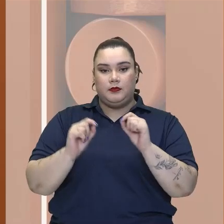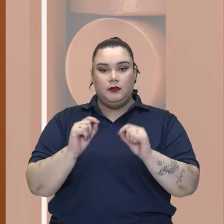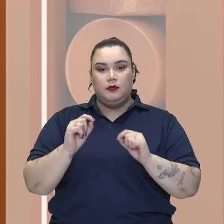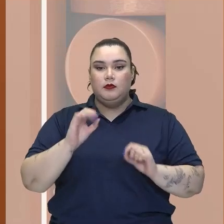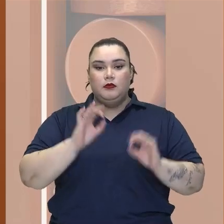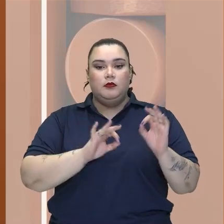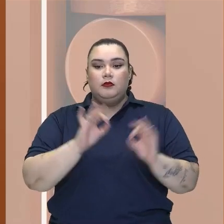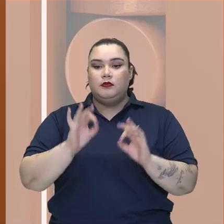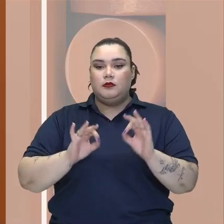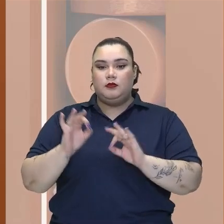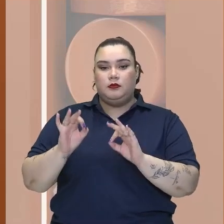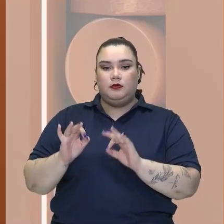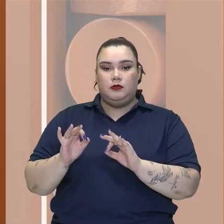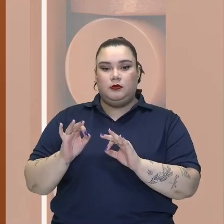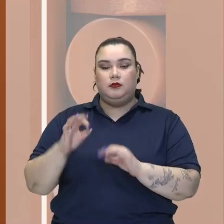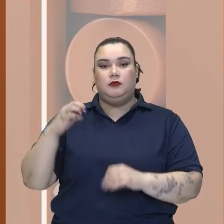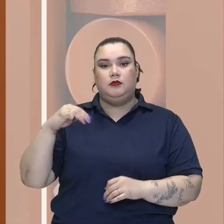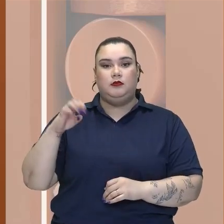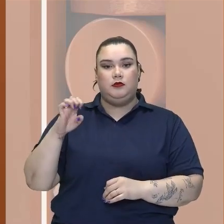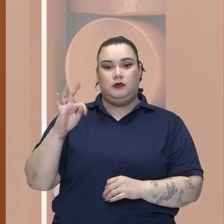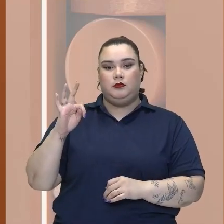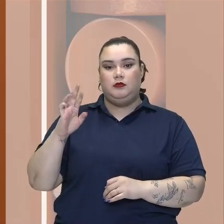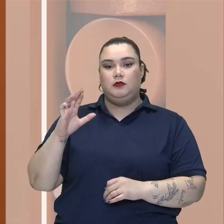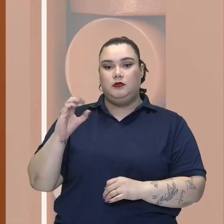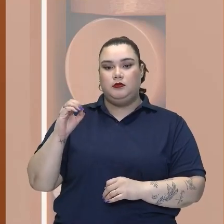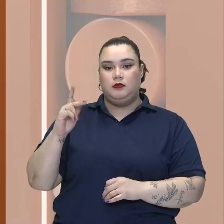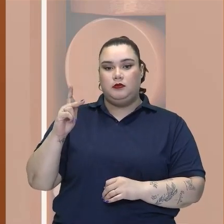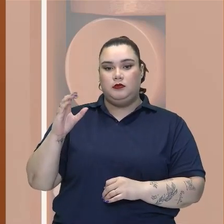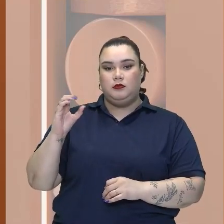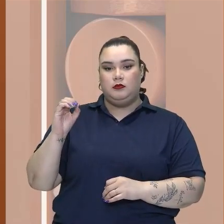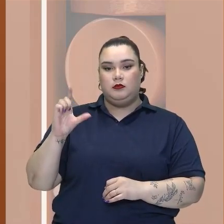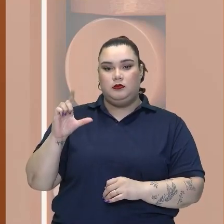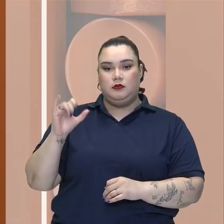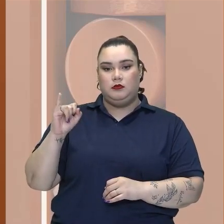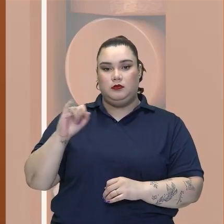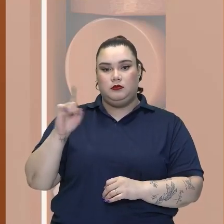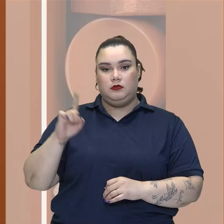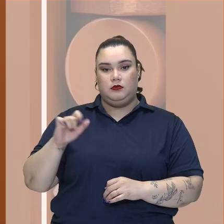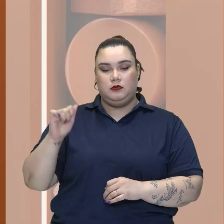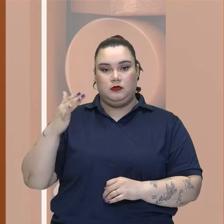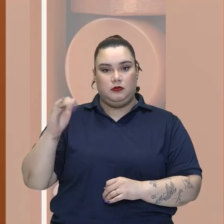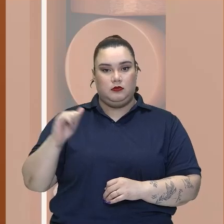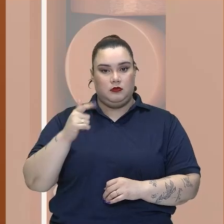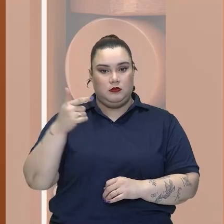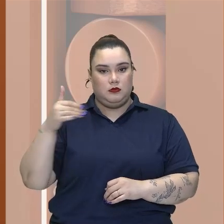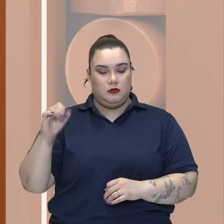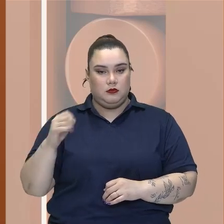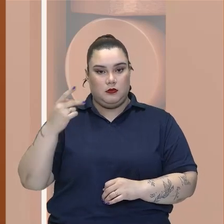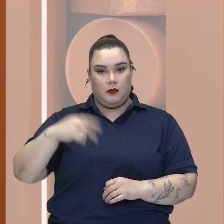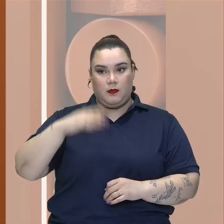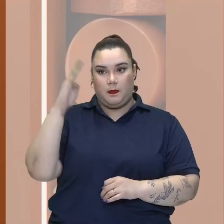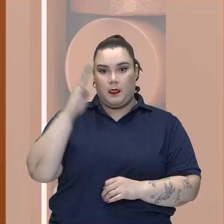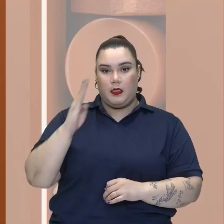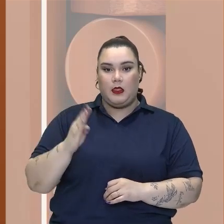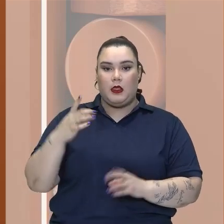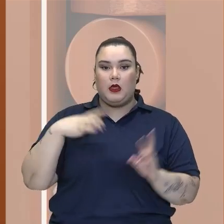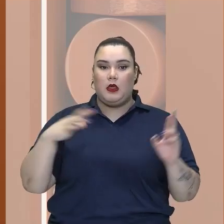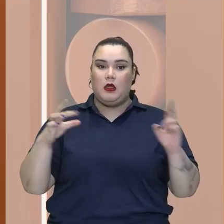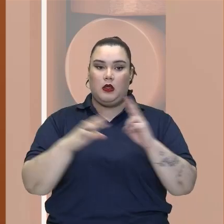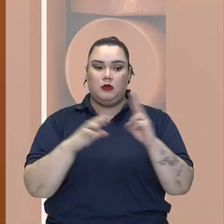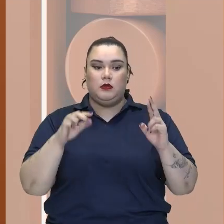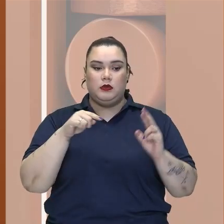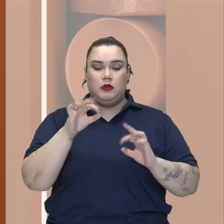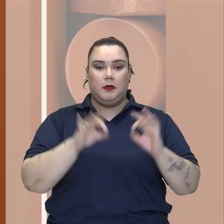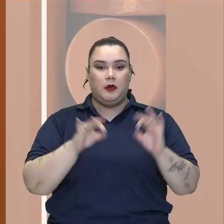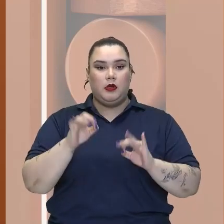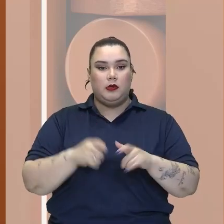de metropolização, né? Então, a metropolização do Brasil, ela está relacionada ali àquele processo de